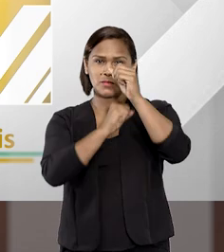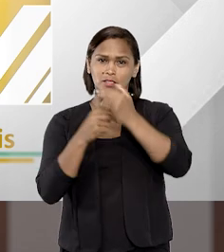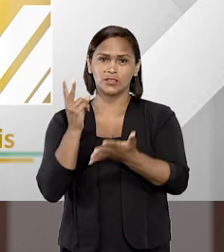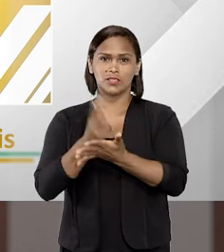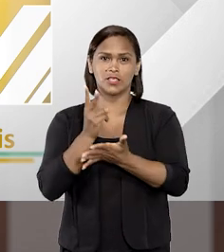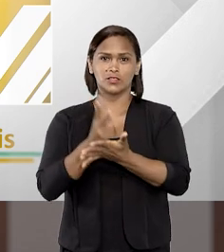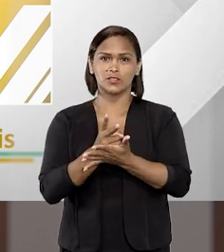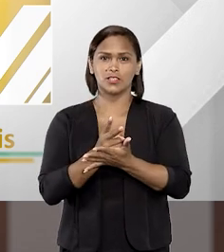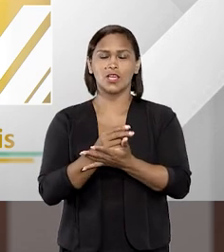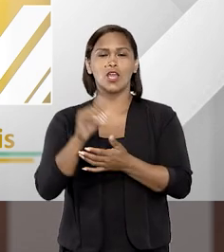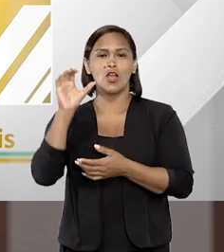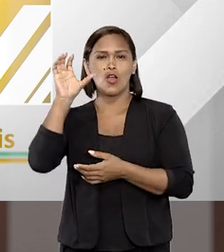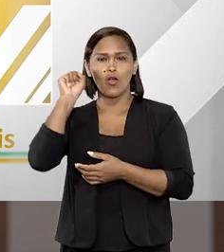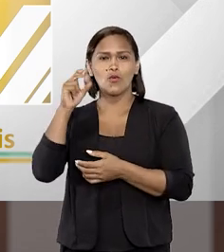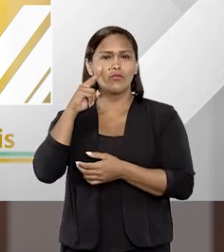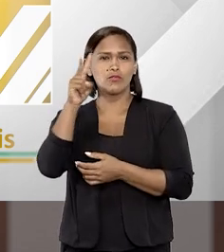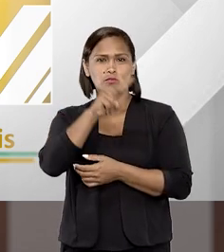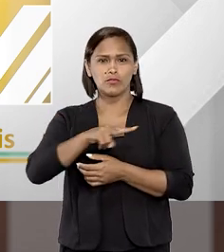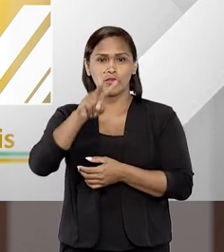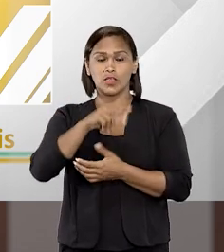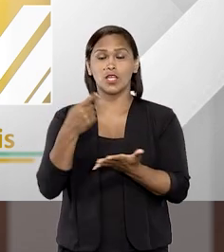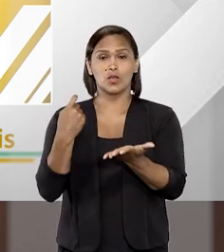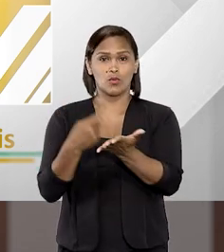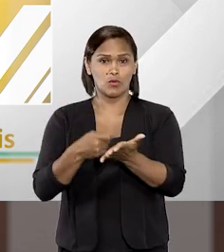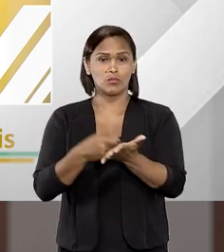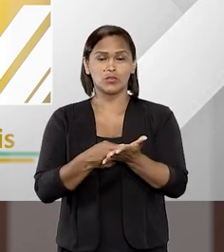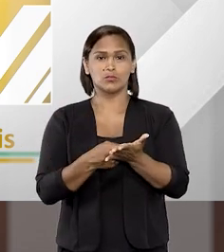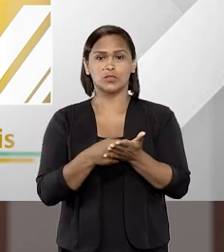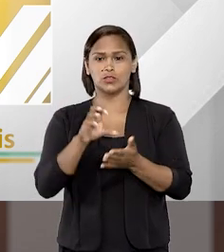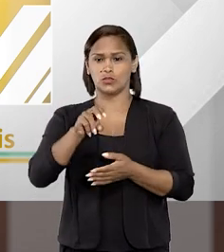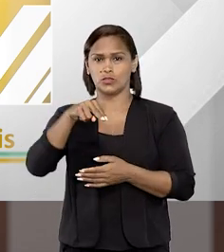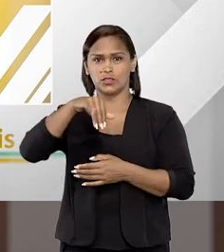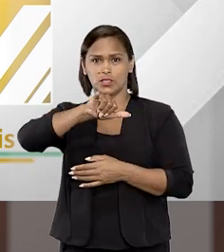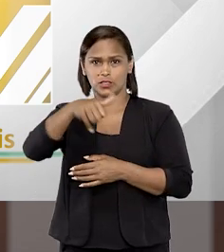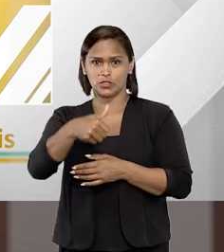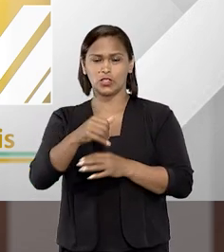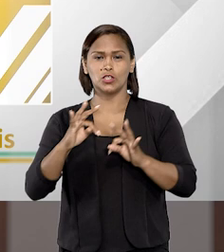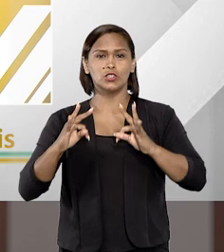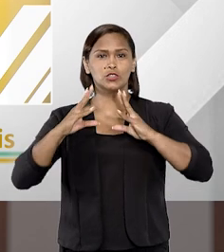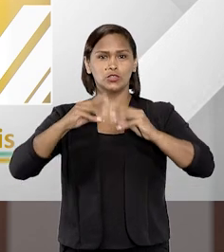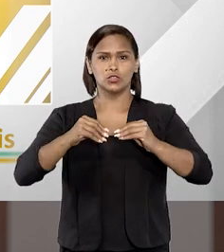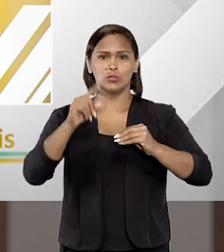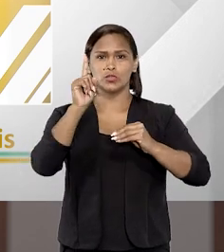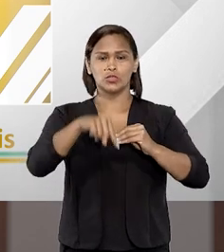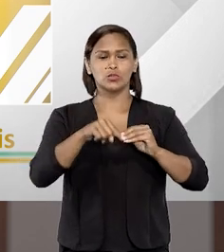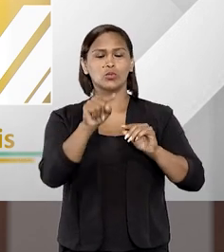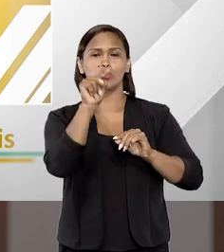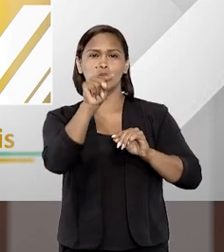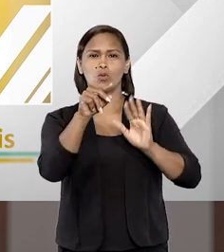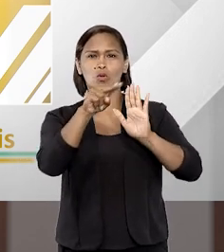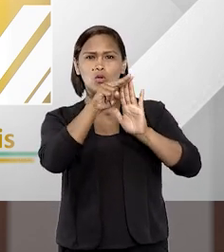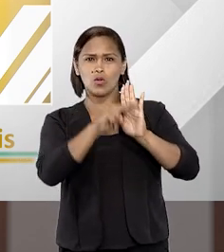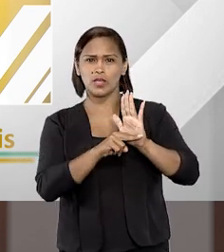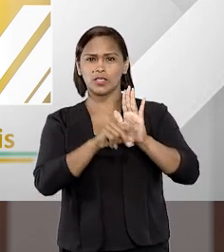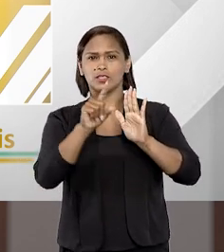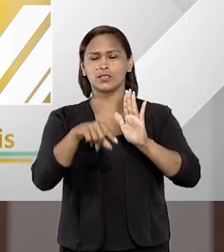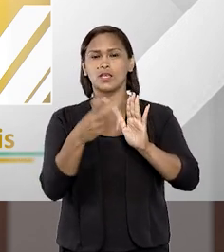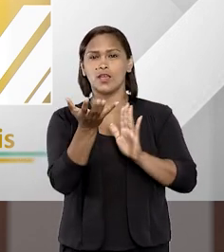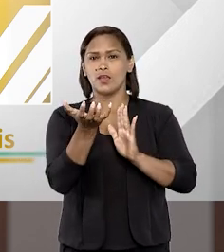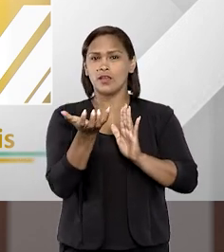com Vilu e aqui o compromisso do Conselho Nacional de Justiça sobre tudo com essa